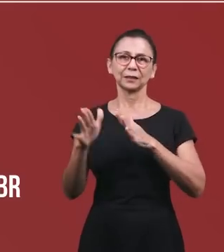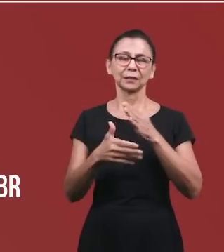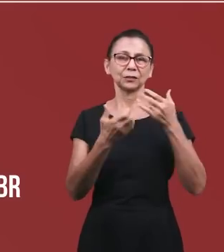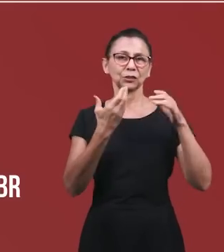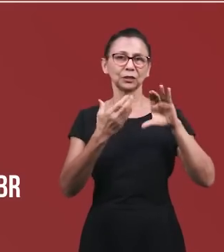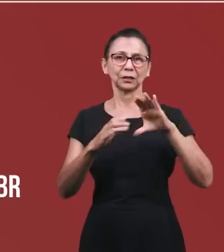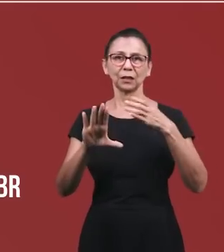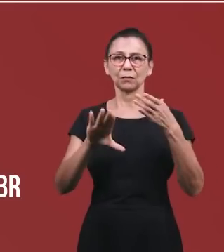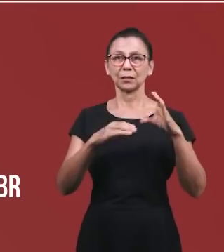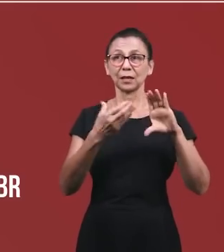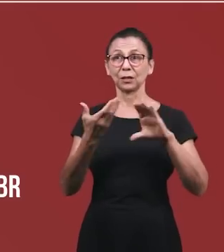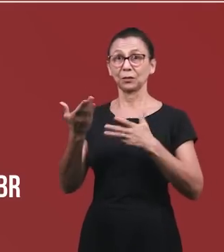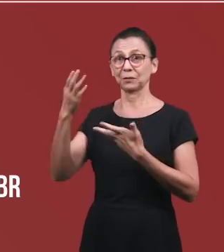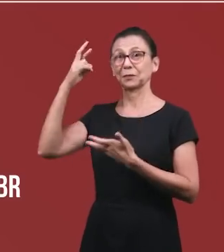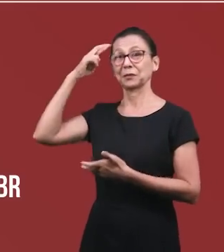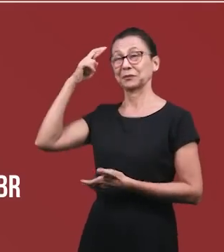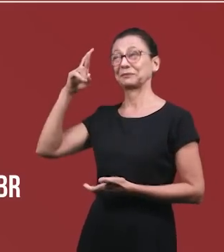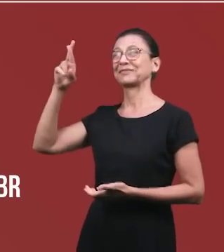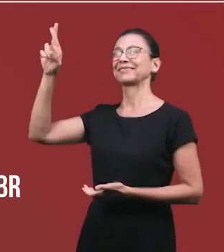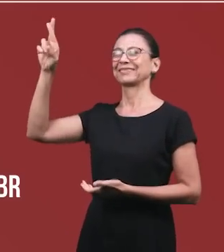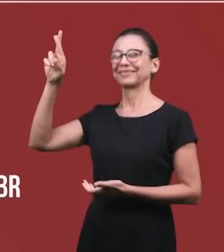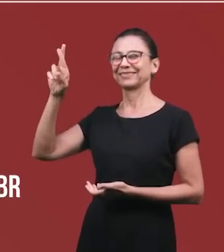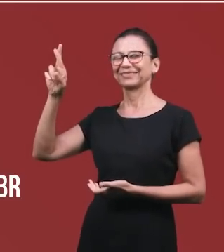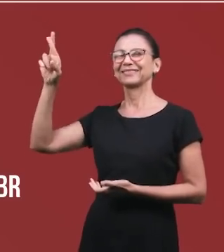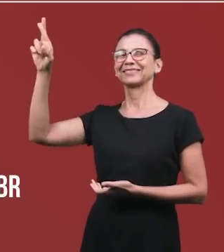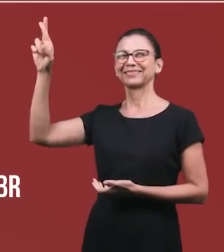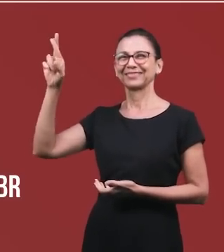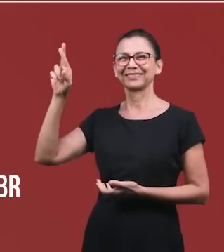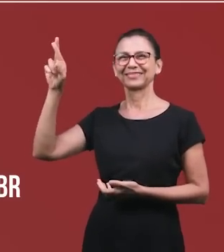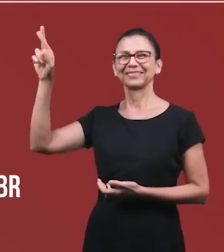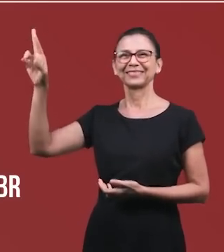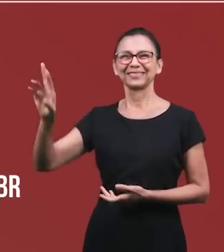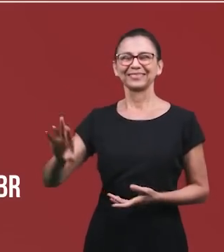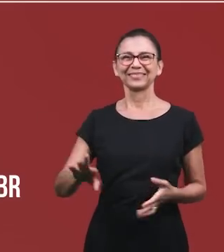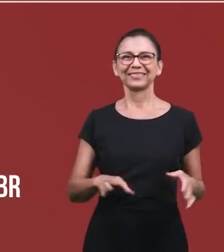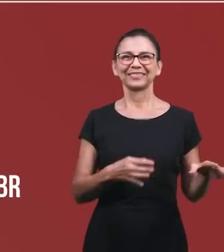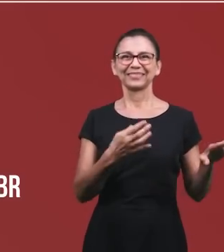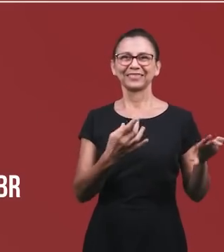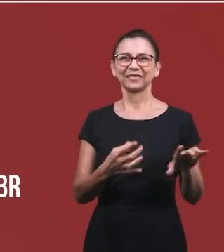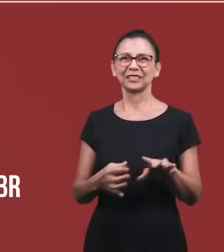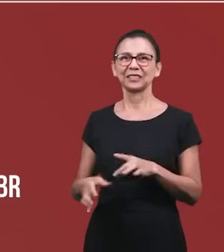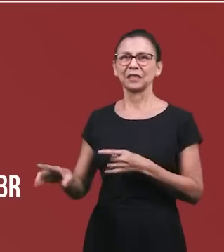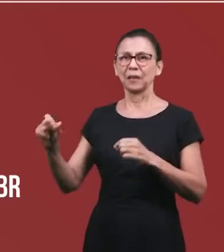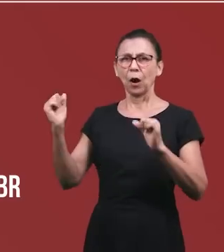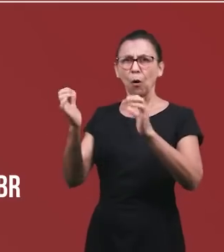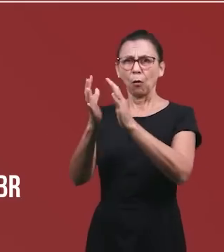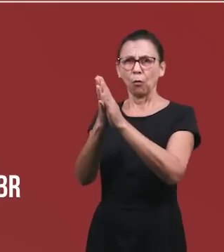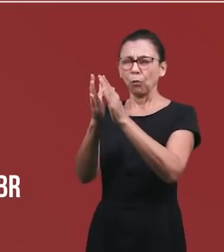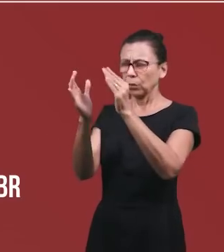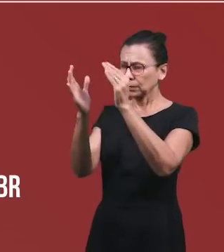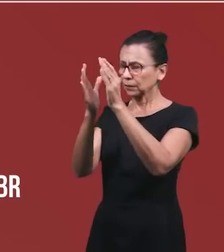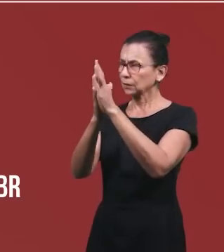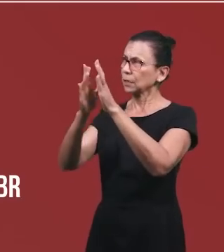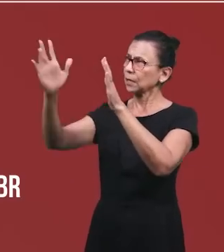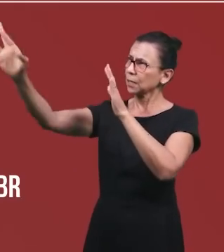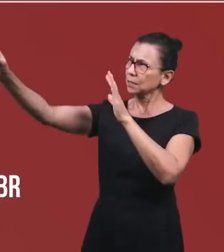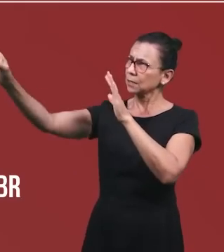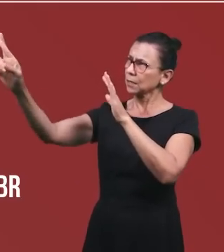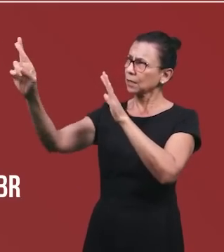aleluia, cante aleluia, cante ao Senhor. Porque Ele é Deus que nos